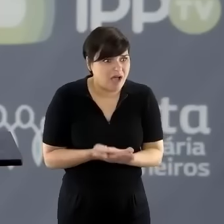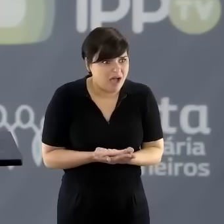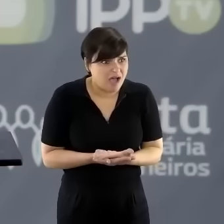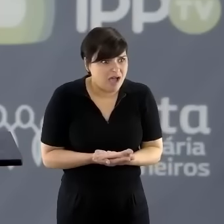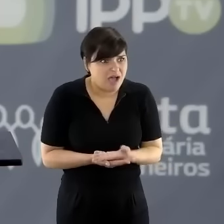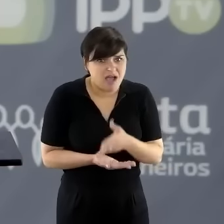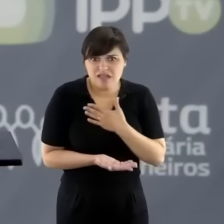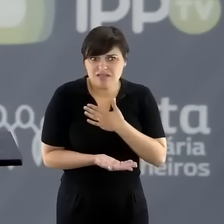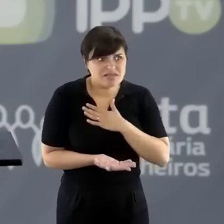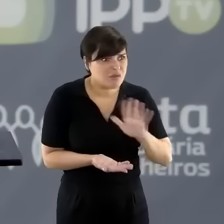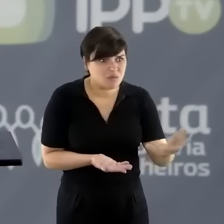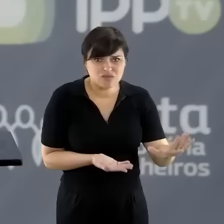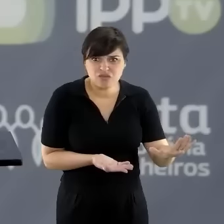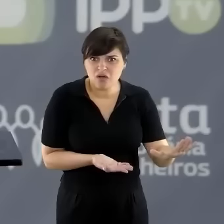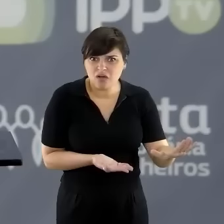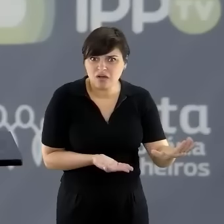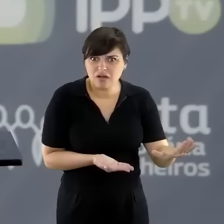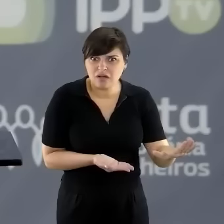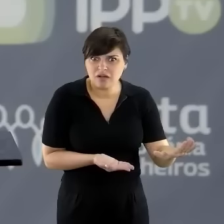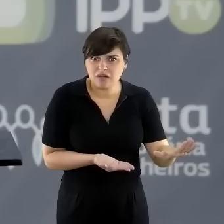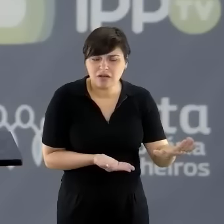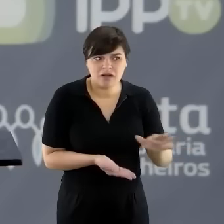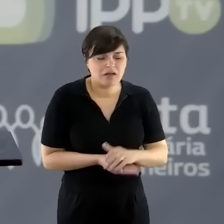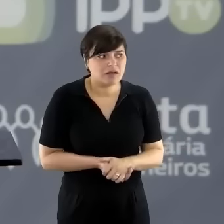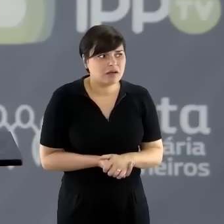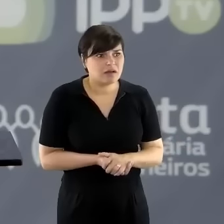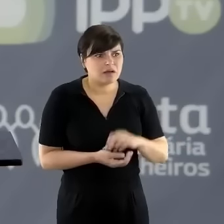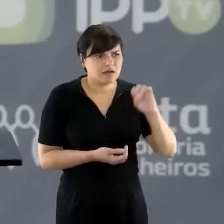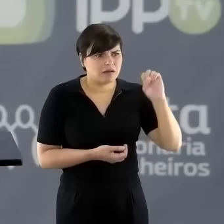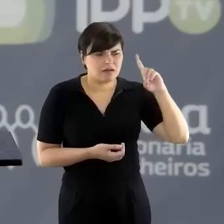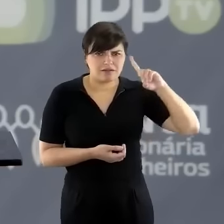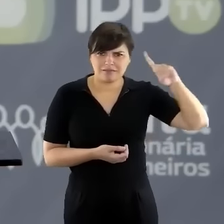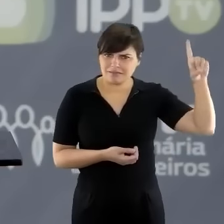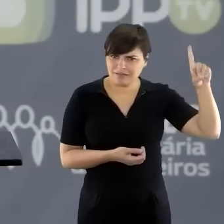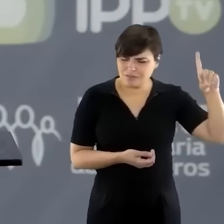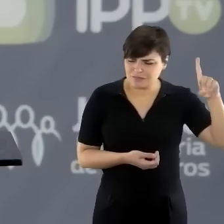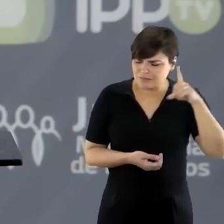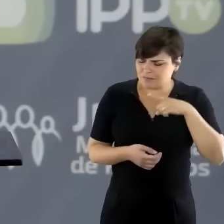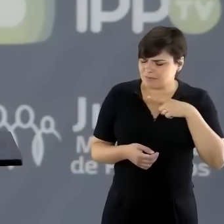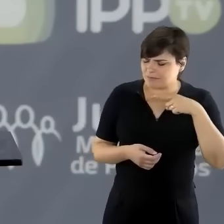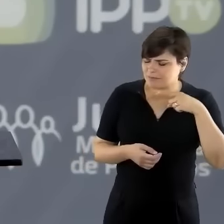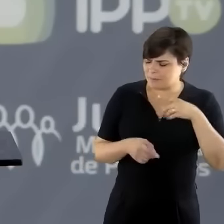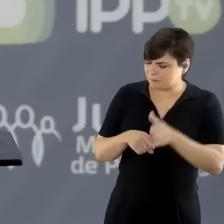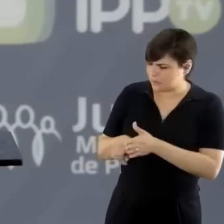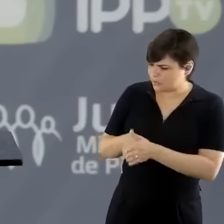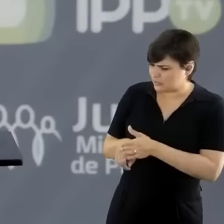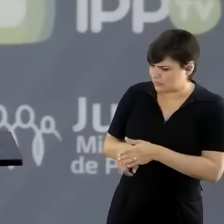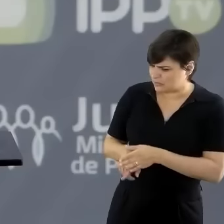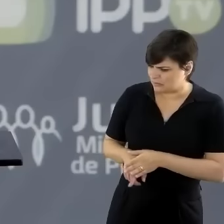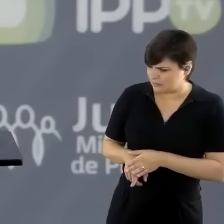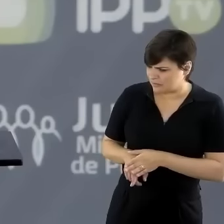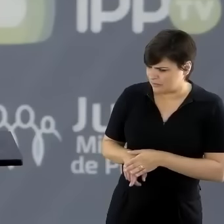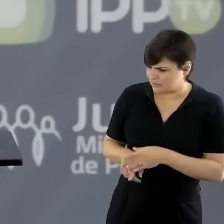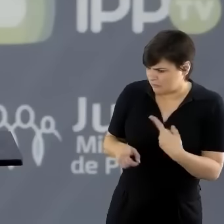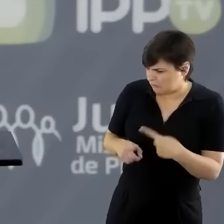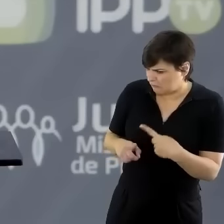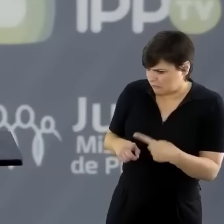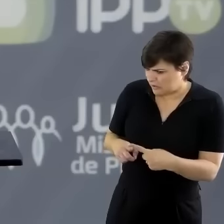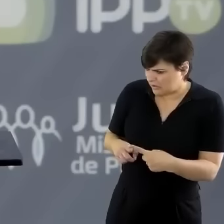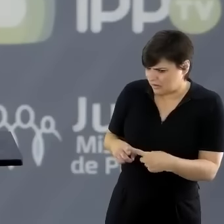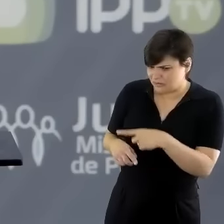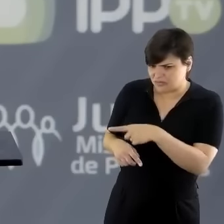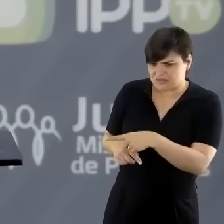Deus se aproxima dele e pergunta é razoável a tua Ira ele não respondeu nada ele